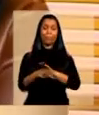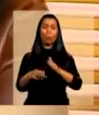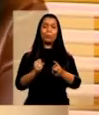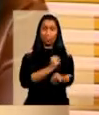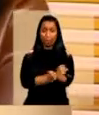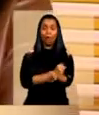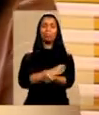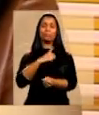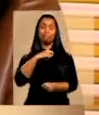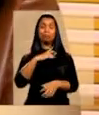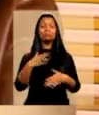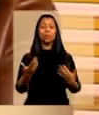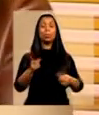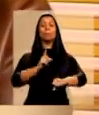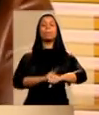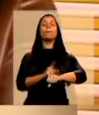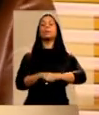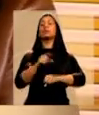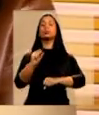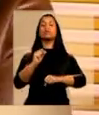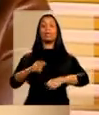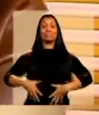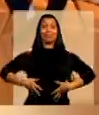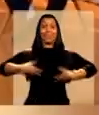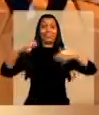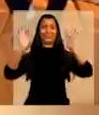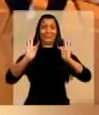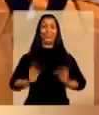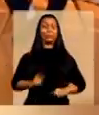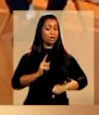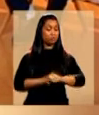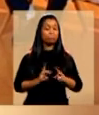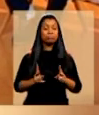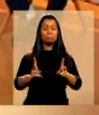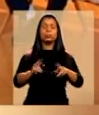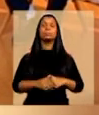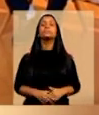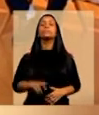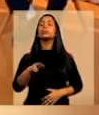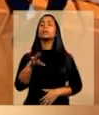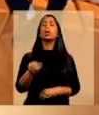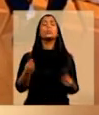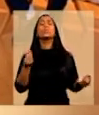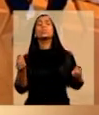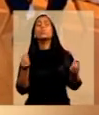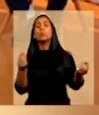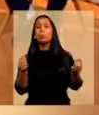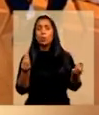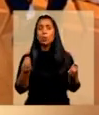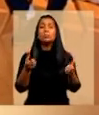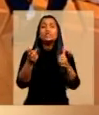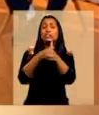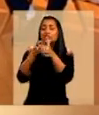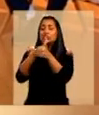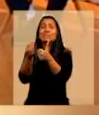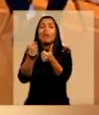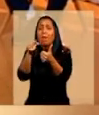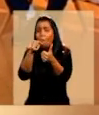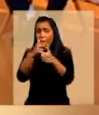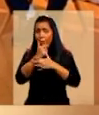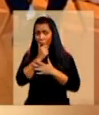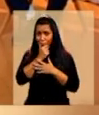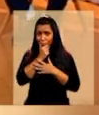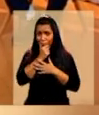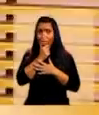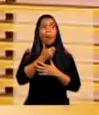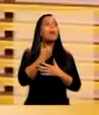da droga mesmo. É aquele momento do prazer a todo instante. Entendido. Leonardo, e como que a gente lida com as dívidas?